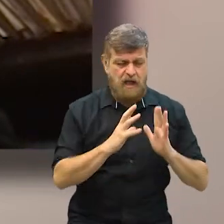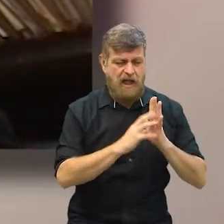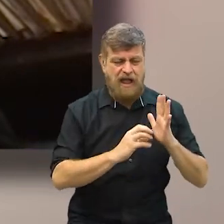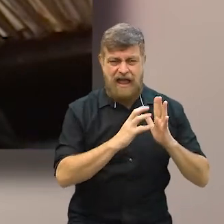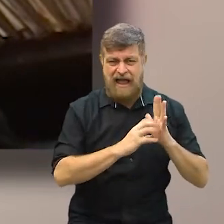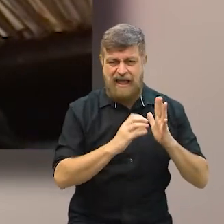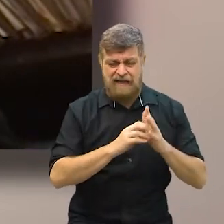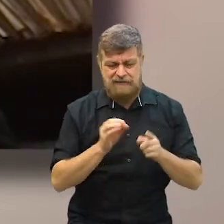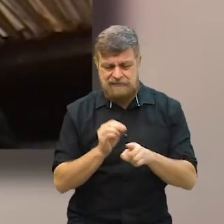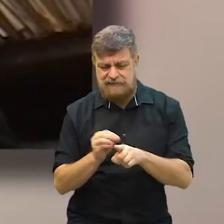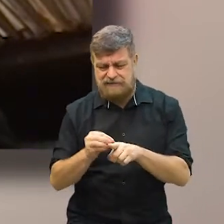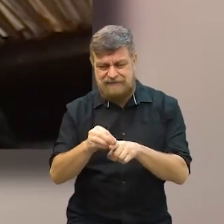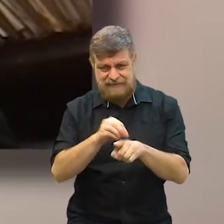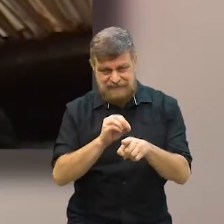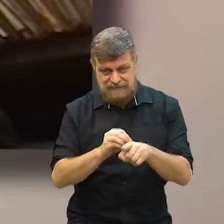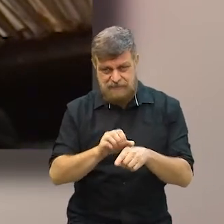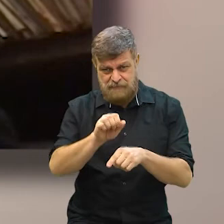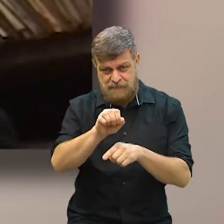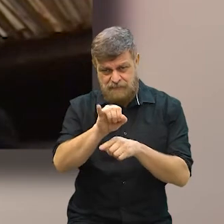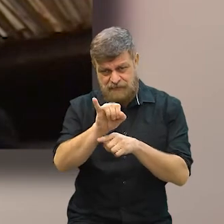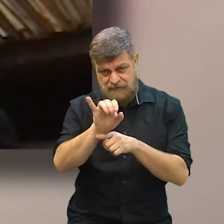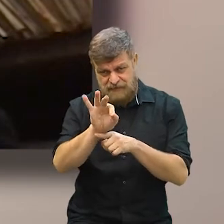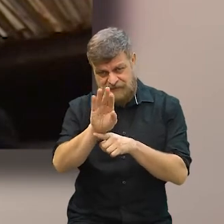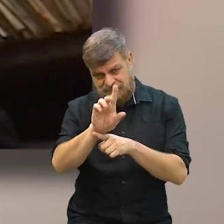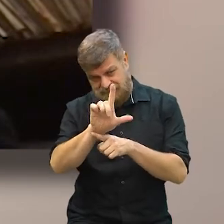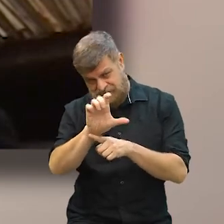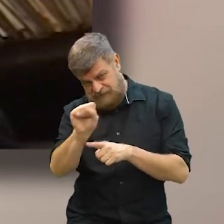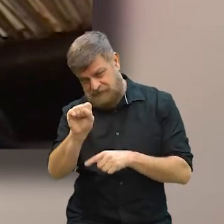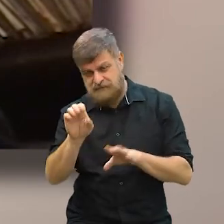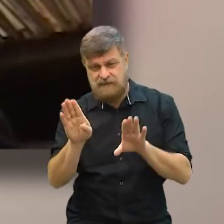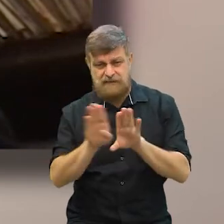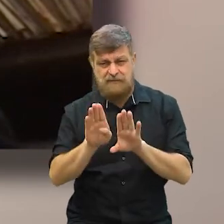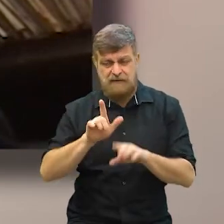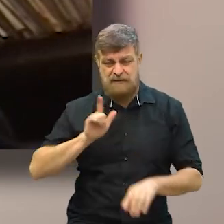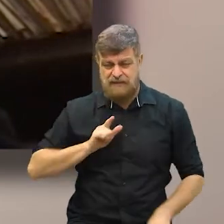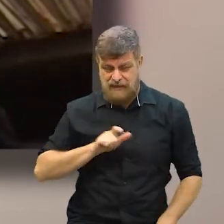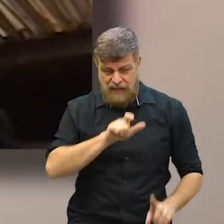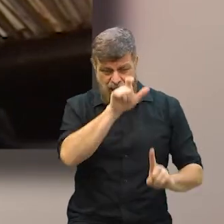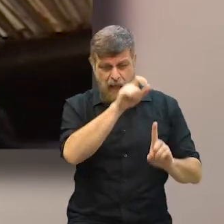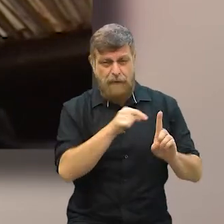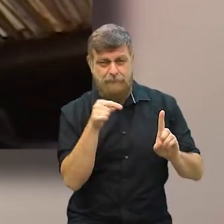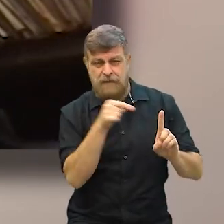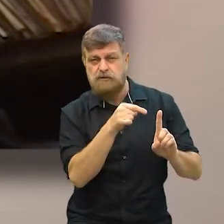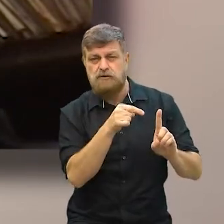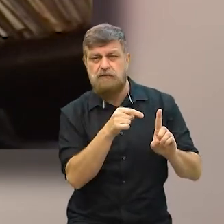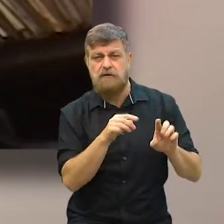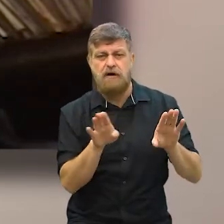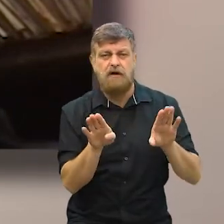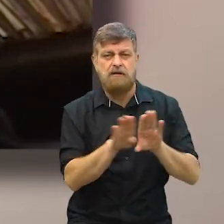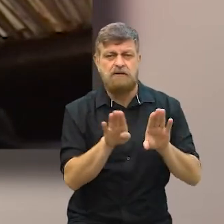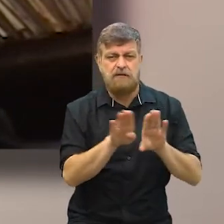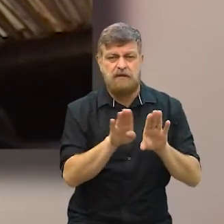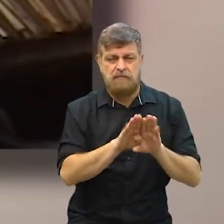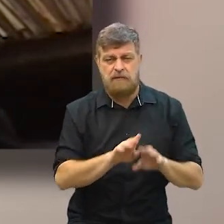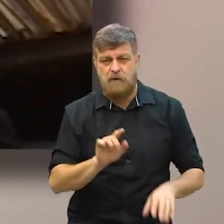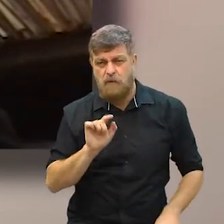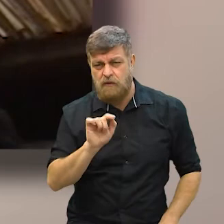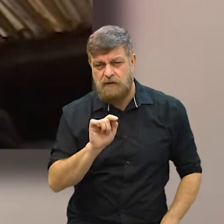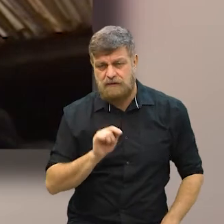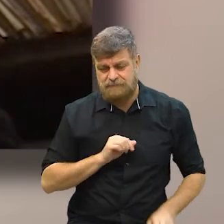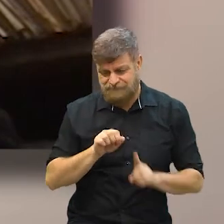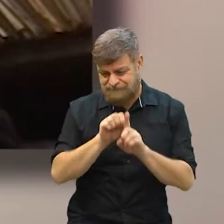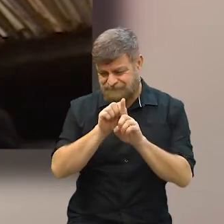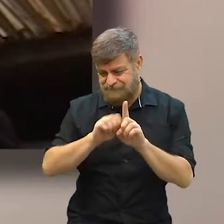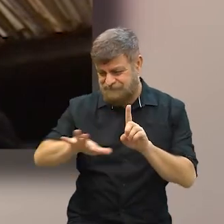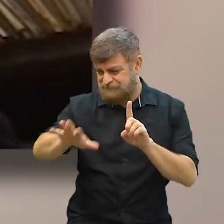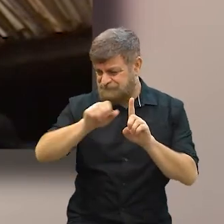de AIDS, de sífilis, e que envolve não só aquela pessoa, como